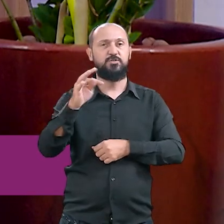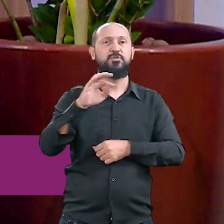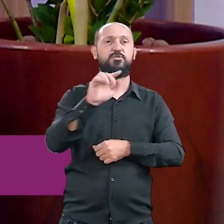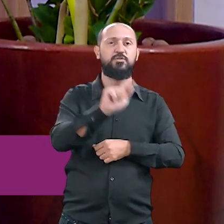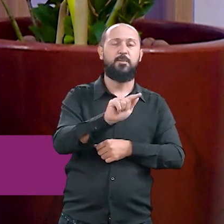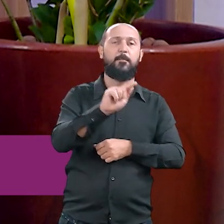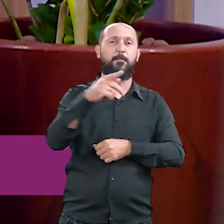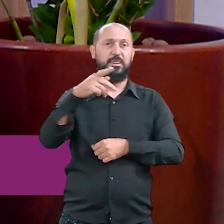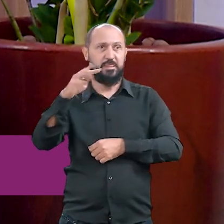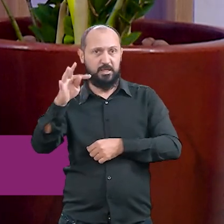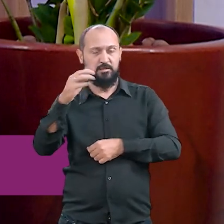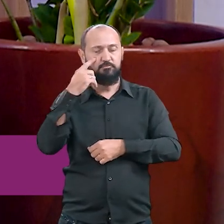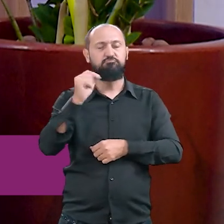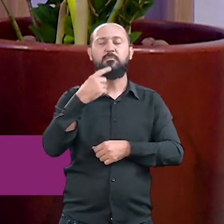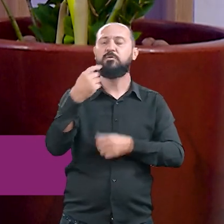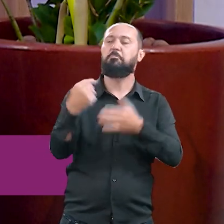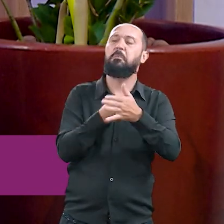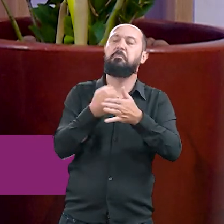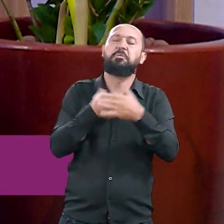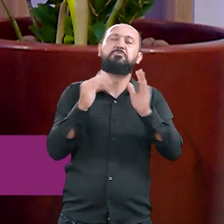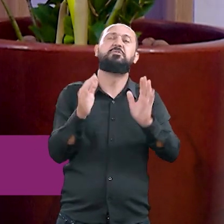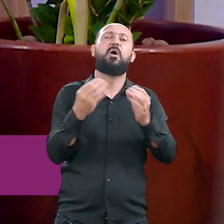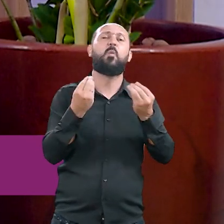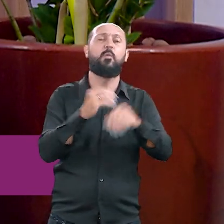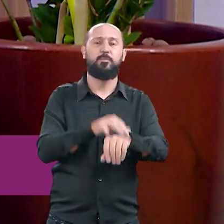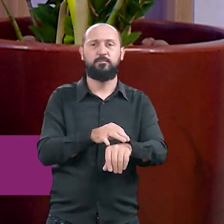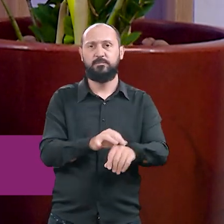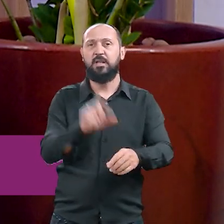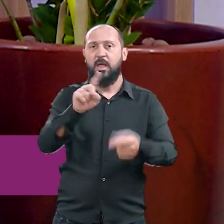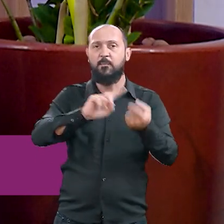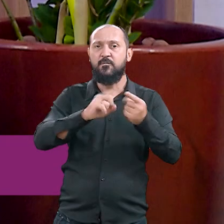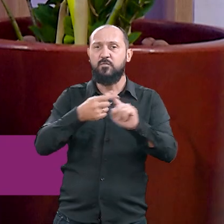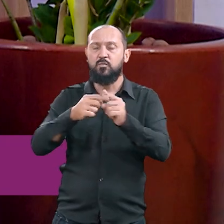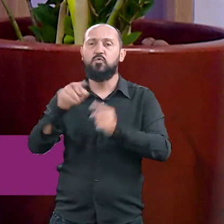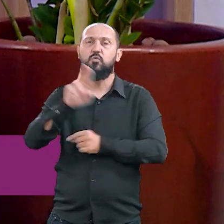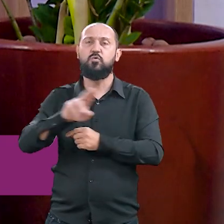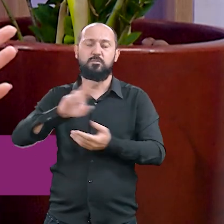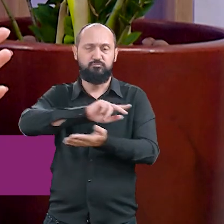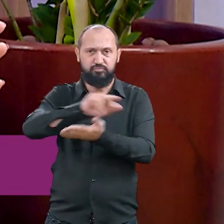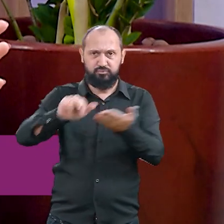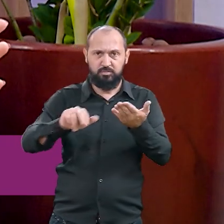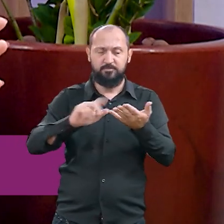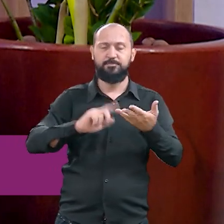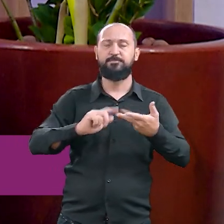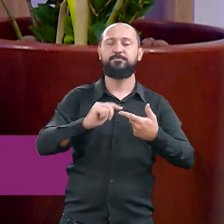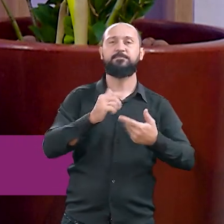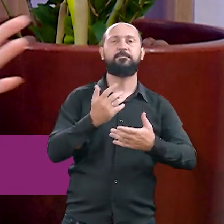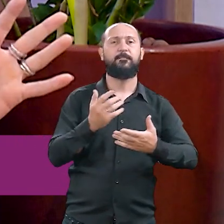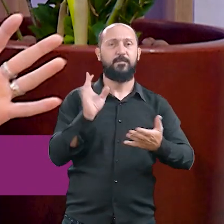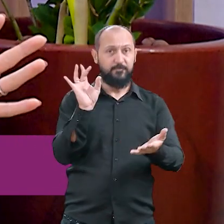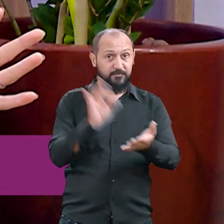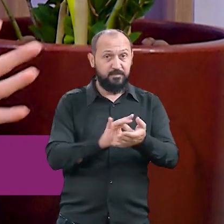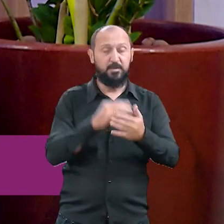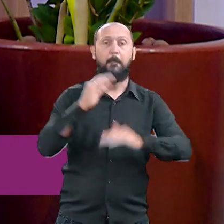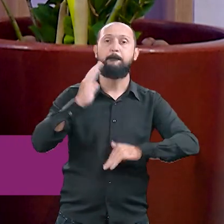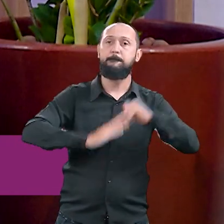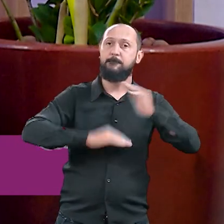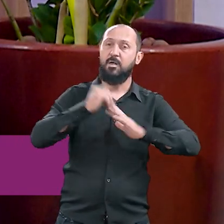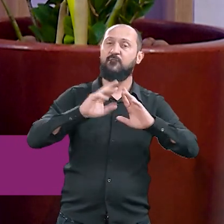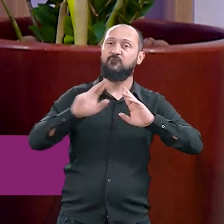até para ter algumas ideias, alguns insights que a gente não está conseguindo enxergar em determinado cenário, ou para recriar ou atualizar, né,